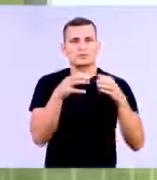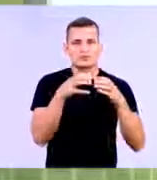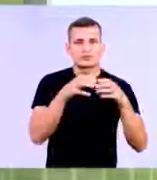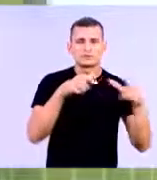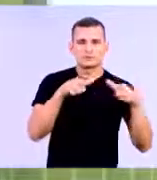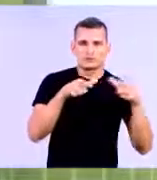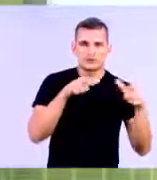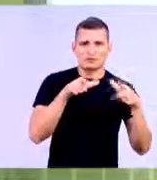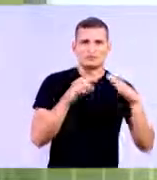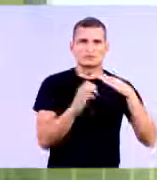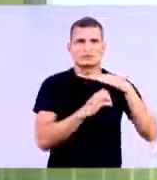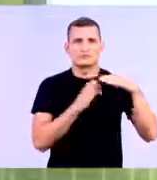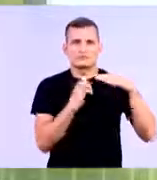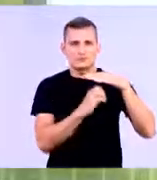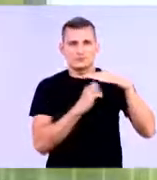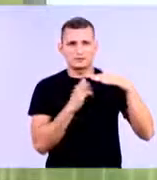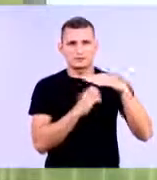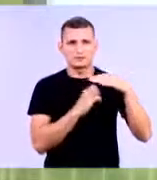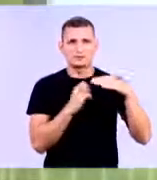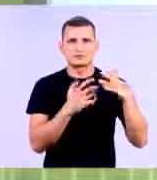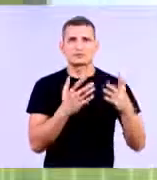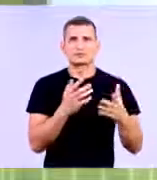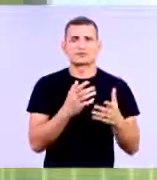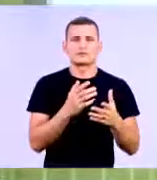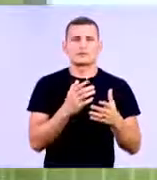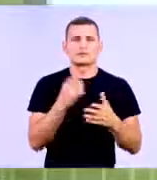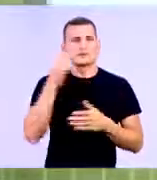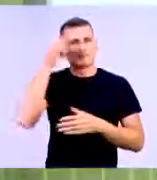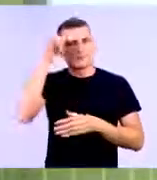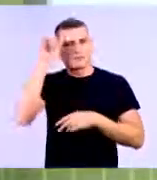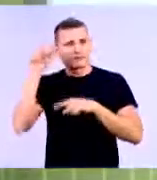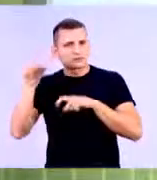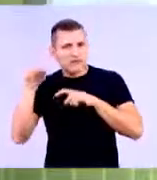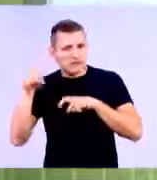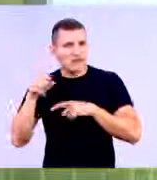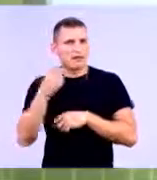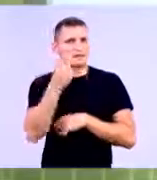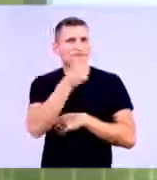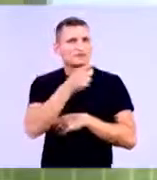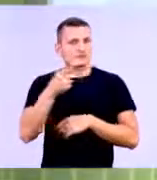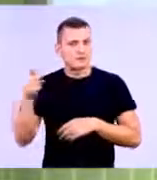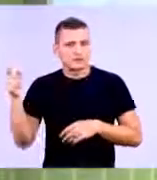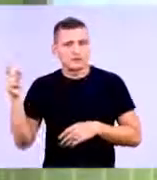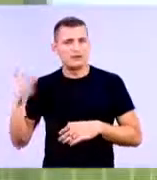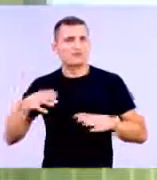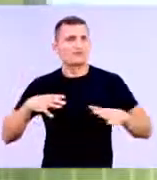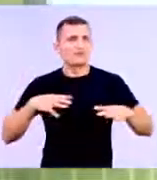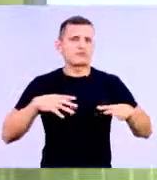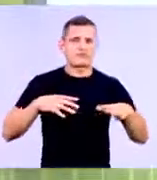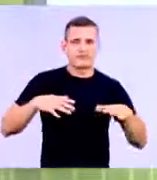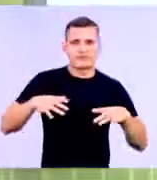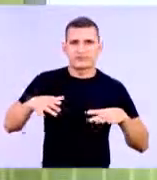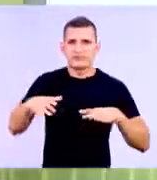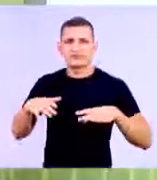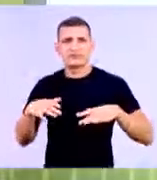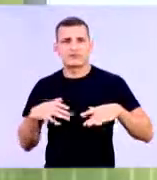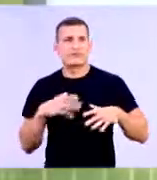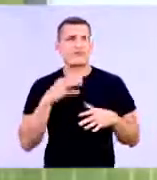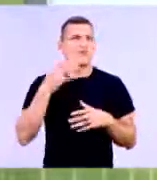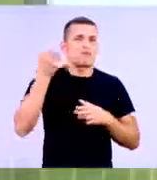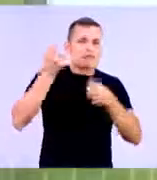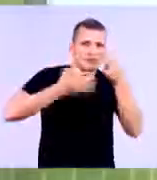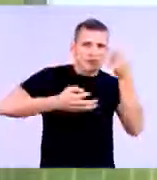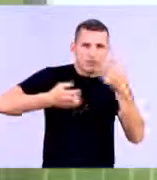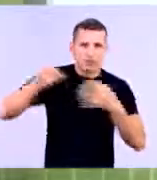para uma empresa, né? Para uma fazenda, passar um final de semana lá inteiro ouvindo de segurança,